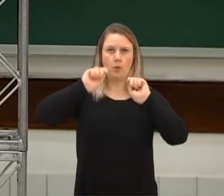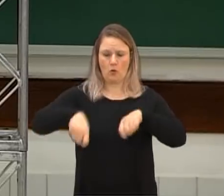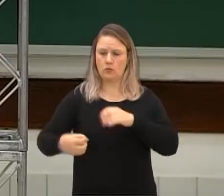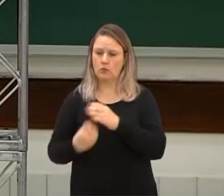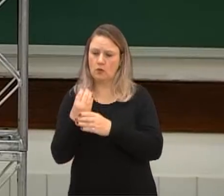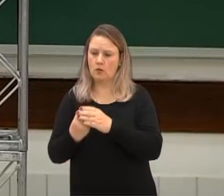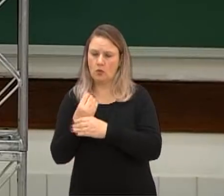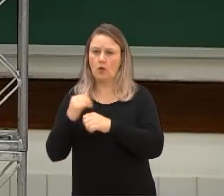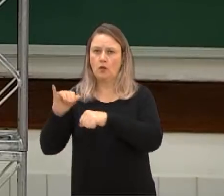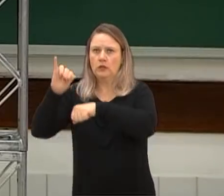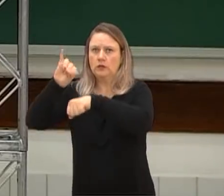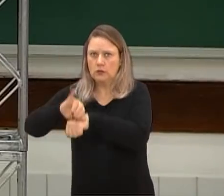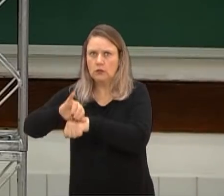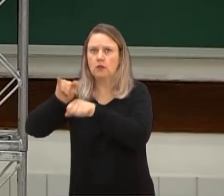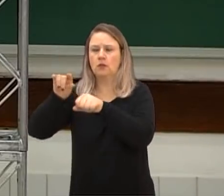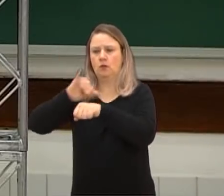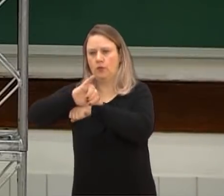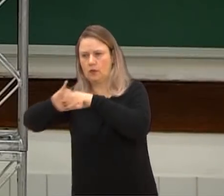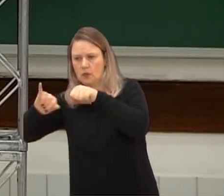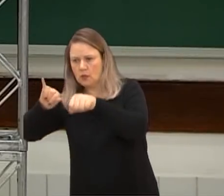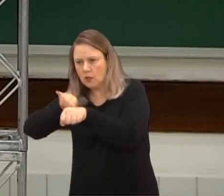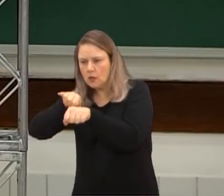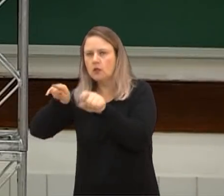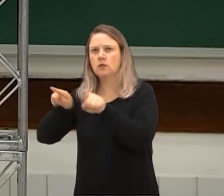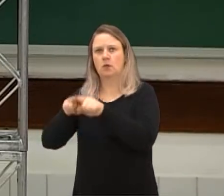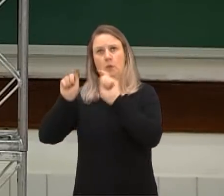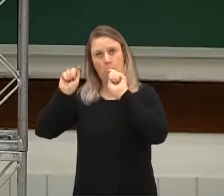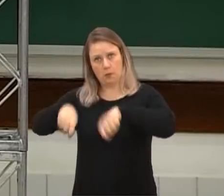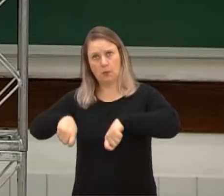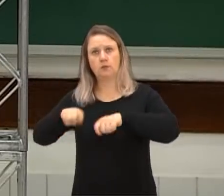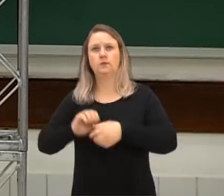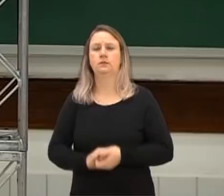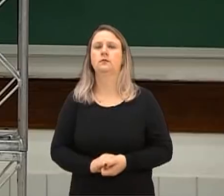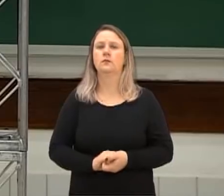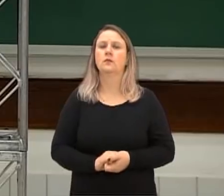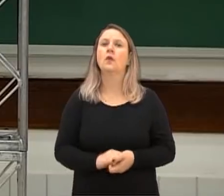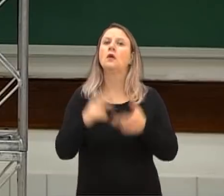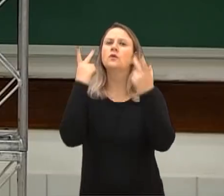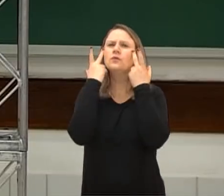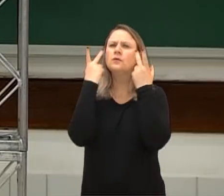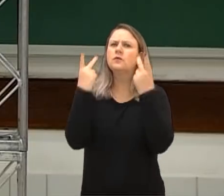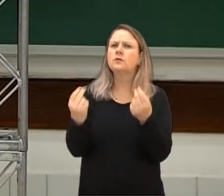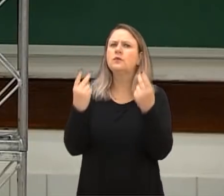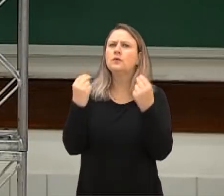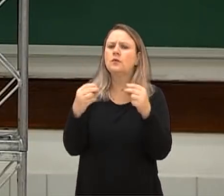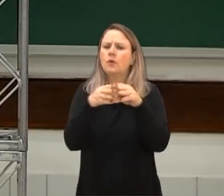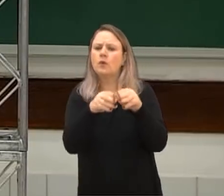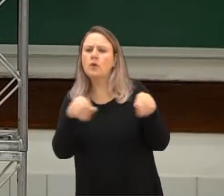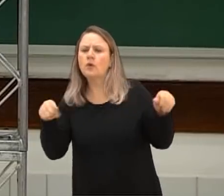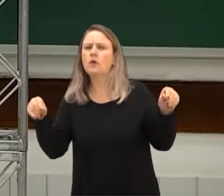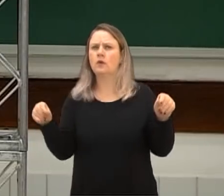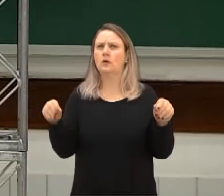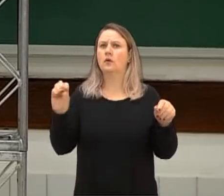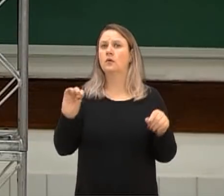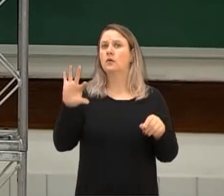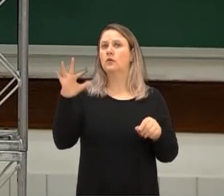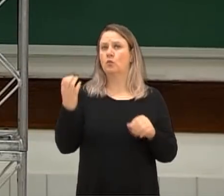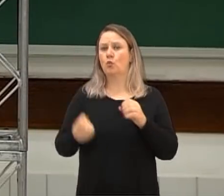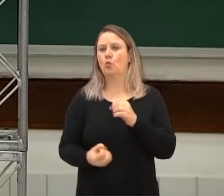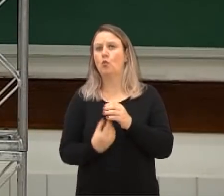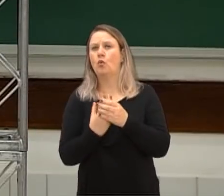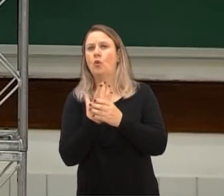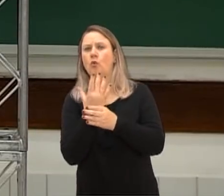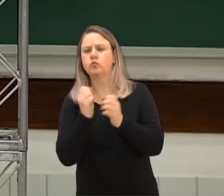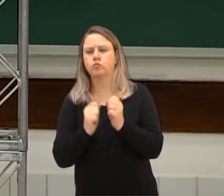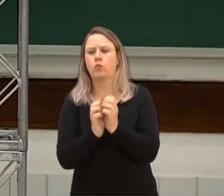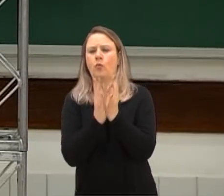originar ilhas, como eu comentei antes para vocês. E geralmente os terrenos onde existem os vulcões, né, onde os vulcões entram em erupção, são